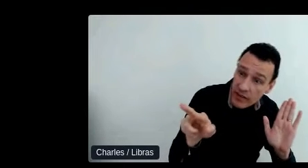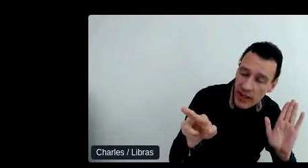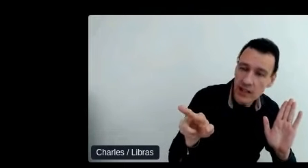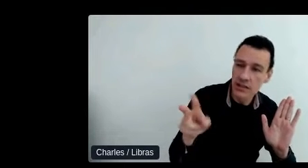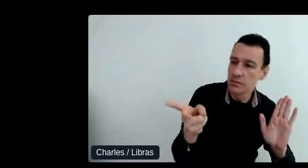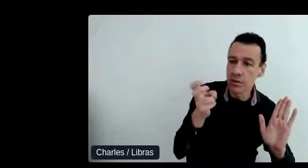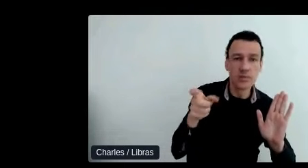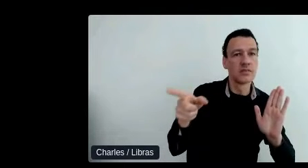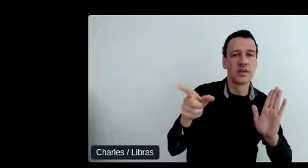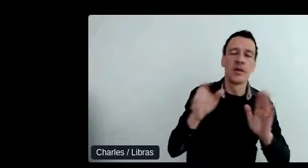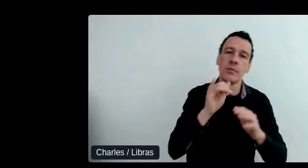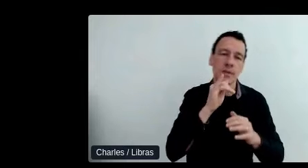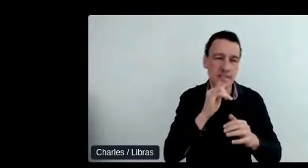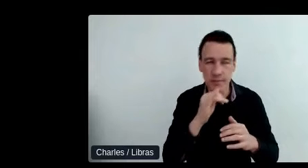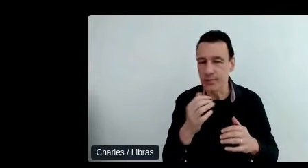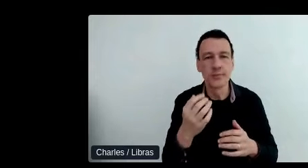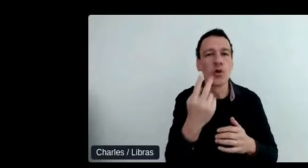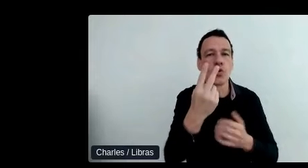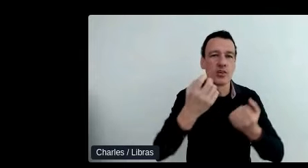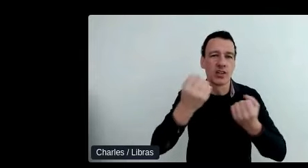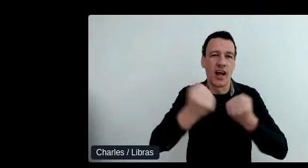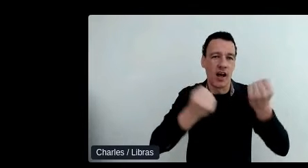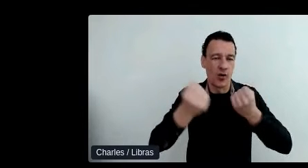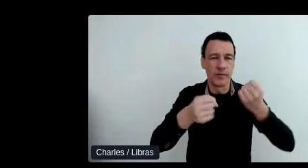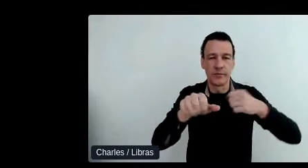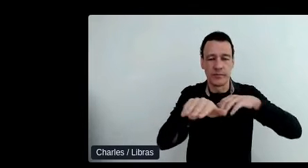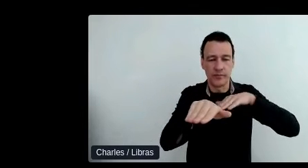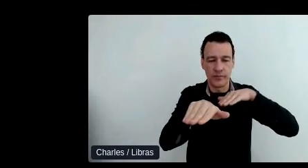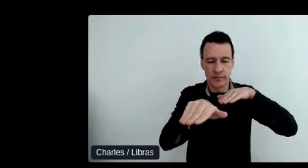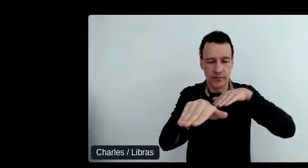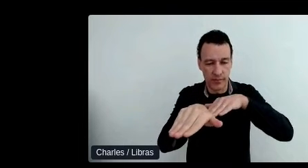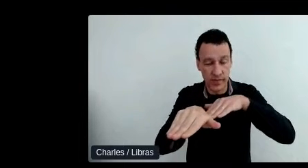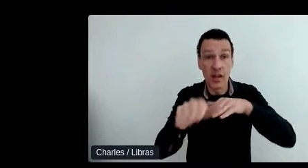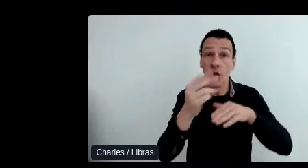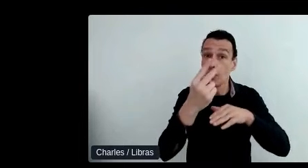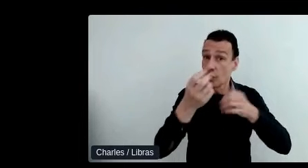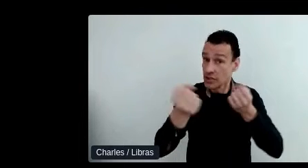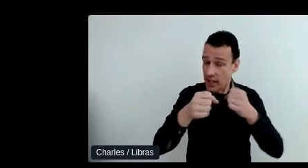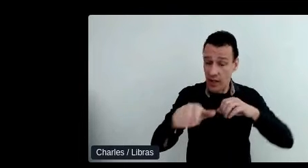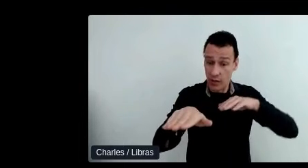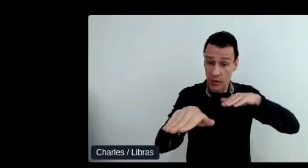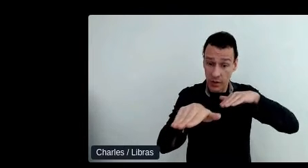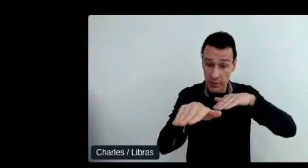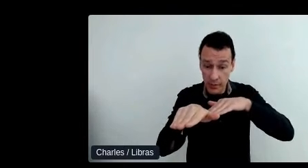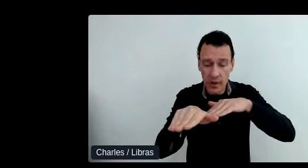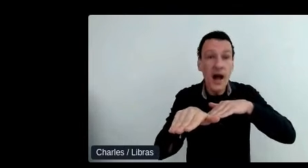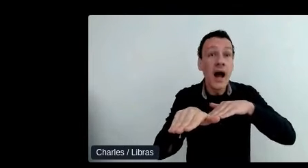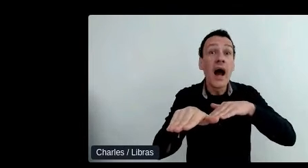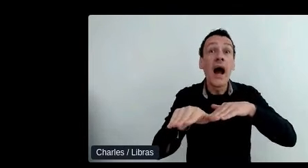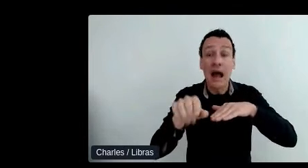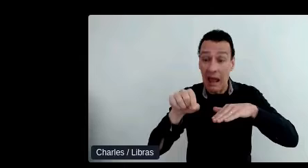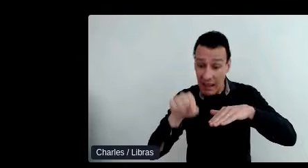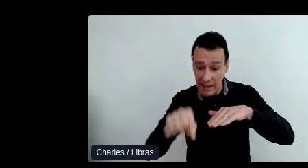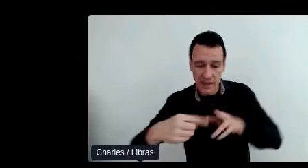do outro, a máquina vai ativar algum alarme dizendo que pode ser que ocorra um acidente.